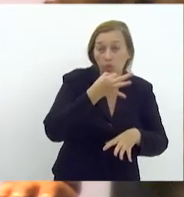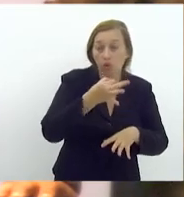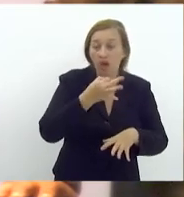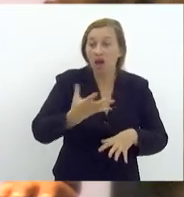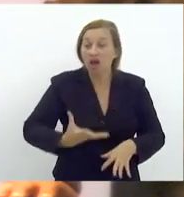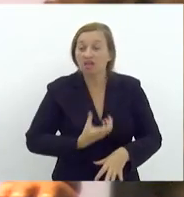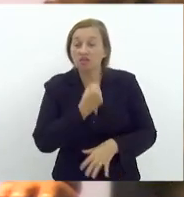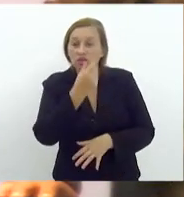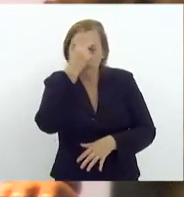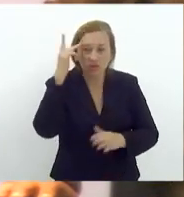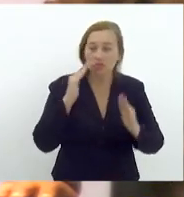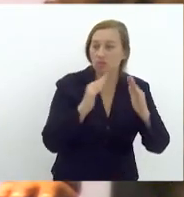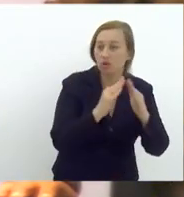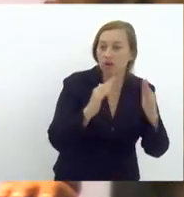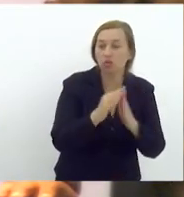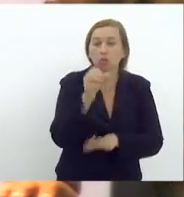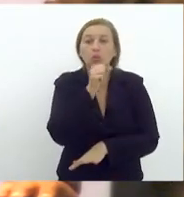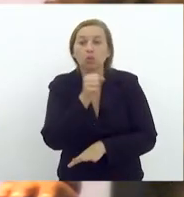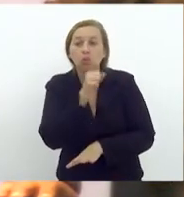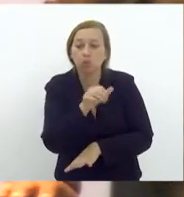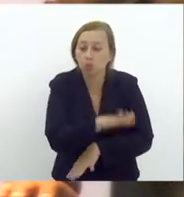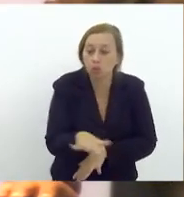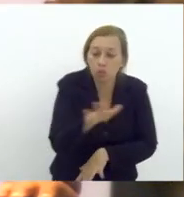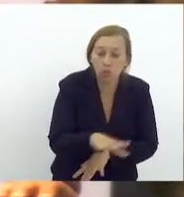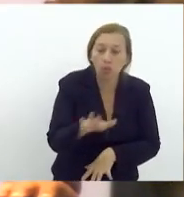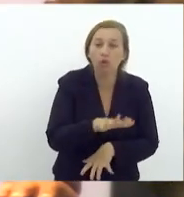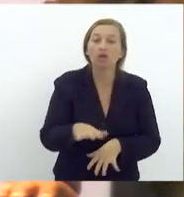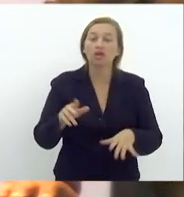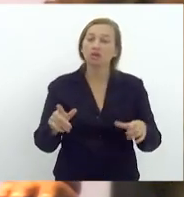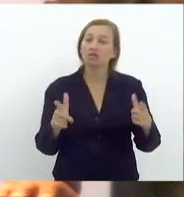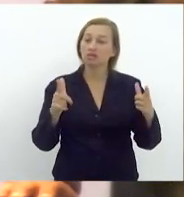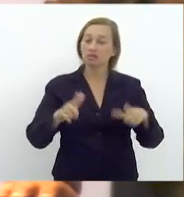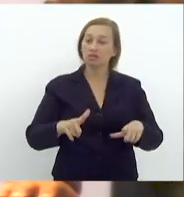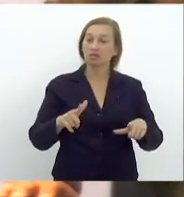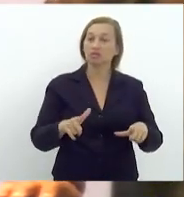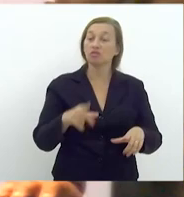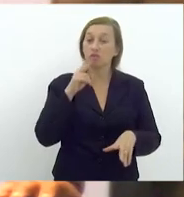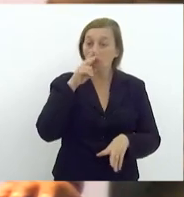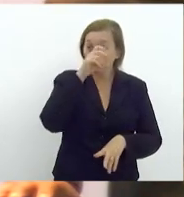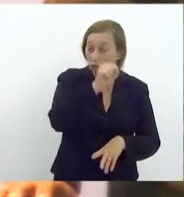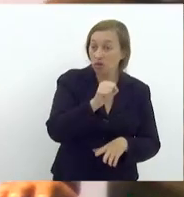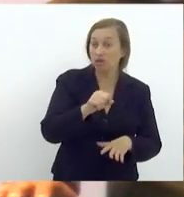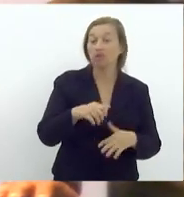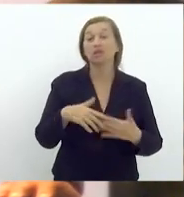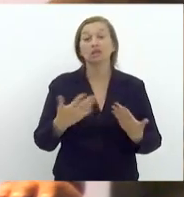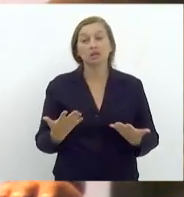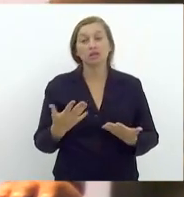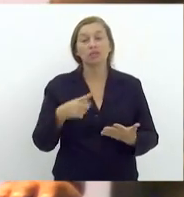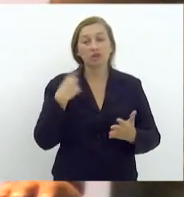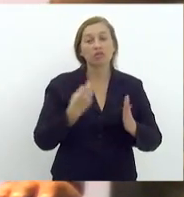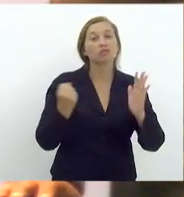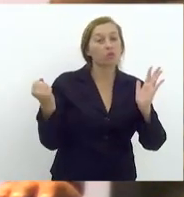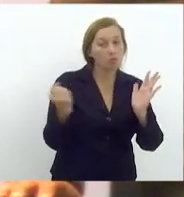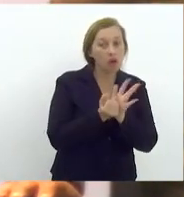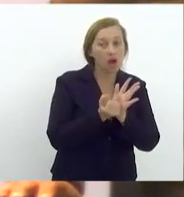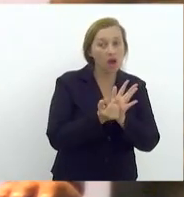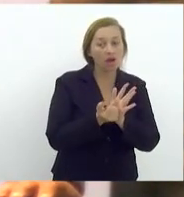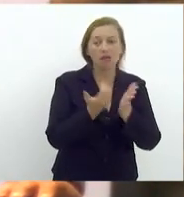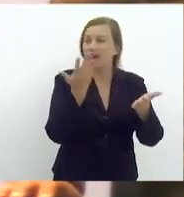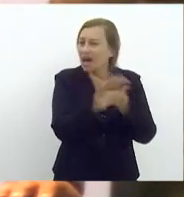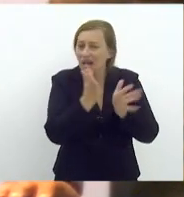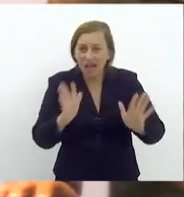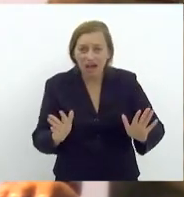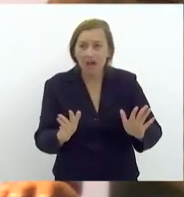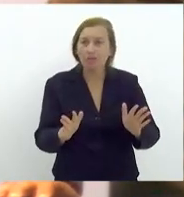familiares idosos crianças que ocupavam aquele espaço foi muito forte e ali para a gente é um Marco chega de